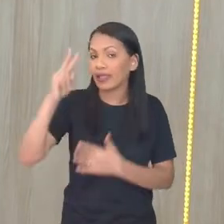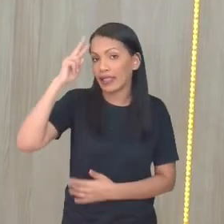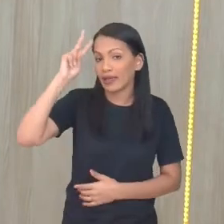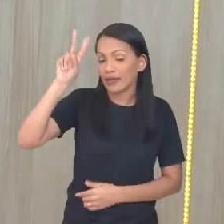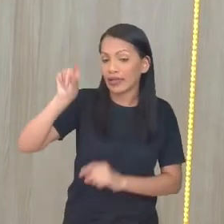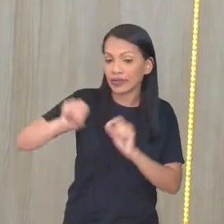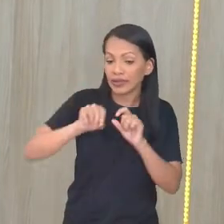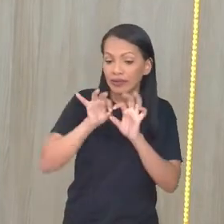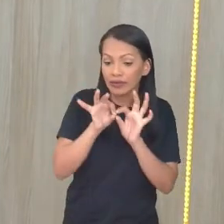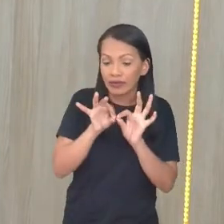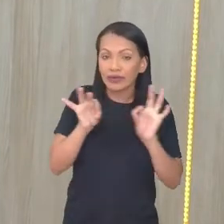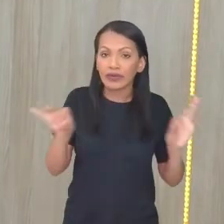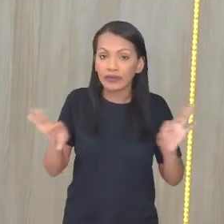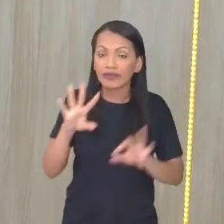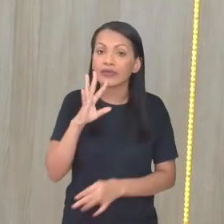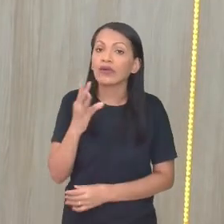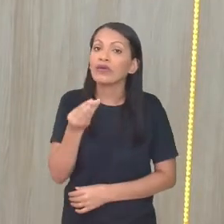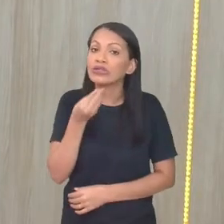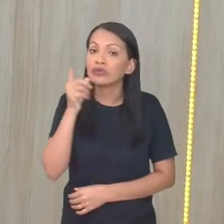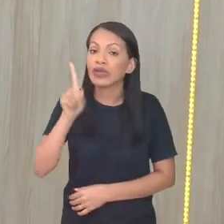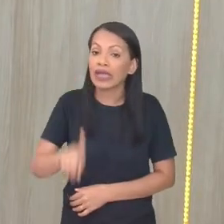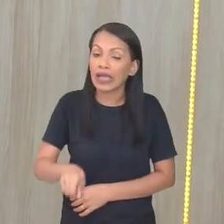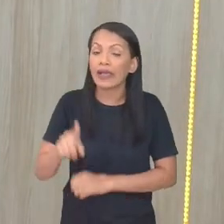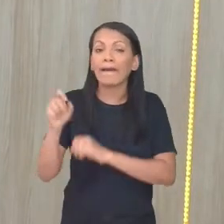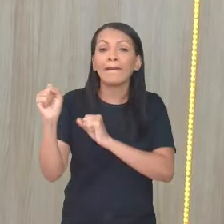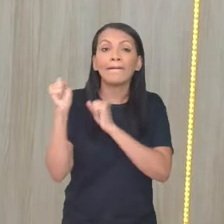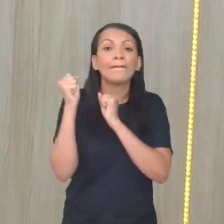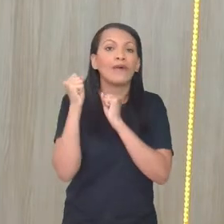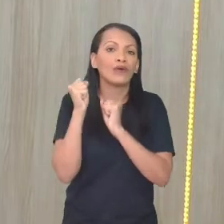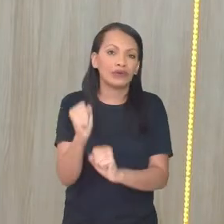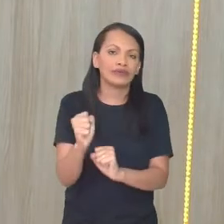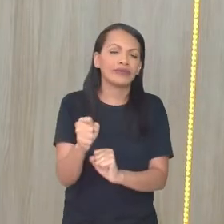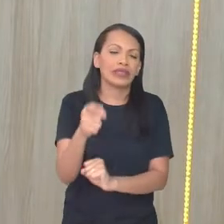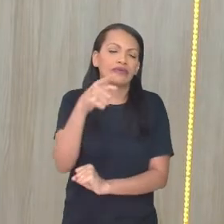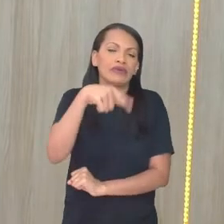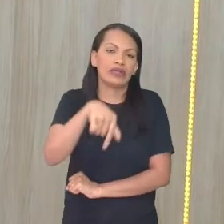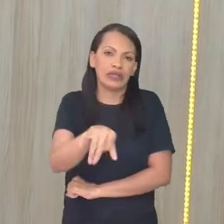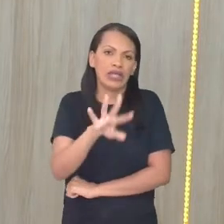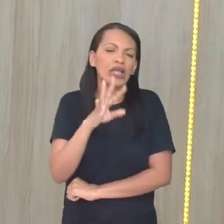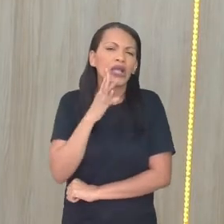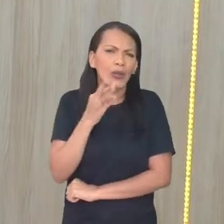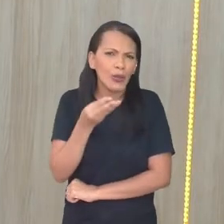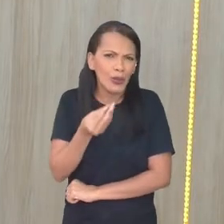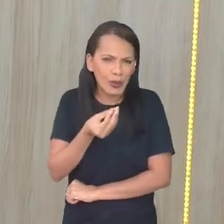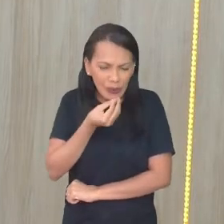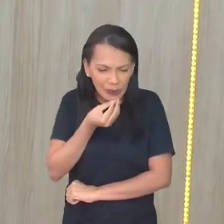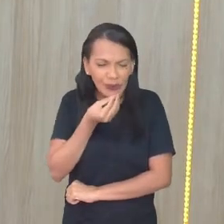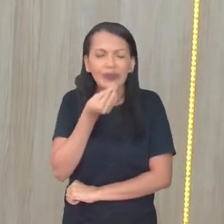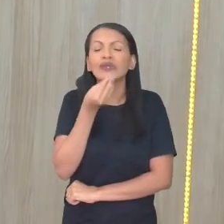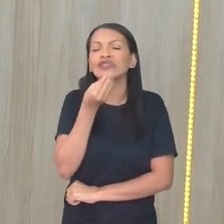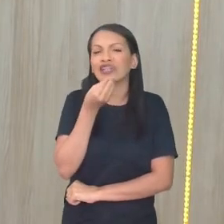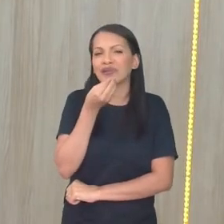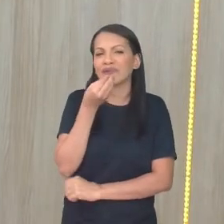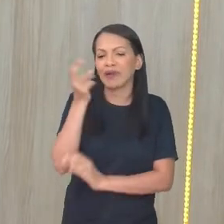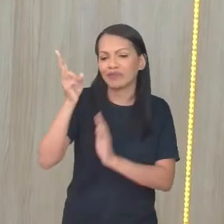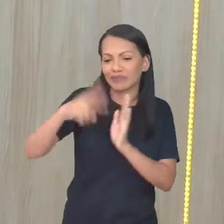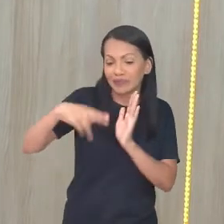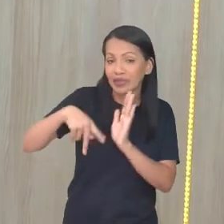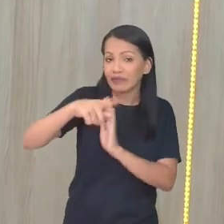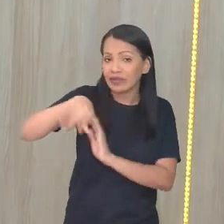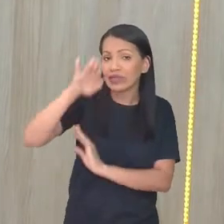aquela velha frase, né, conhecimento é poder. Então, quanto mais você conhece a respeito de algo, mais você